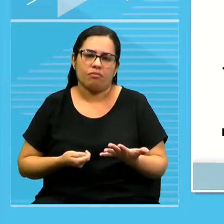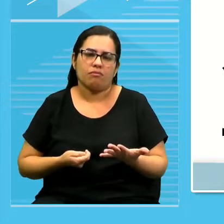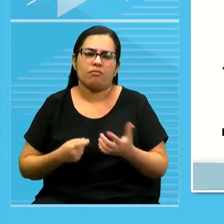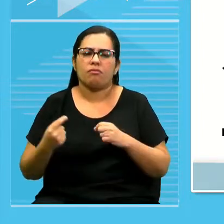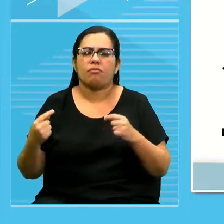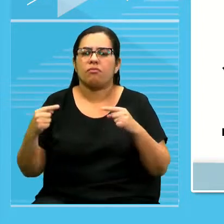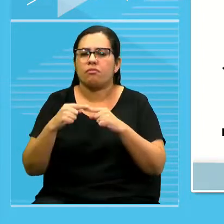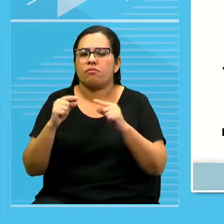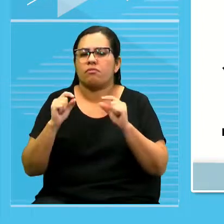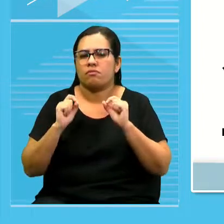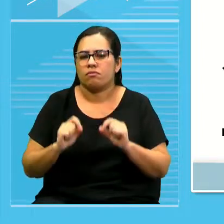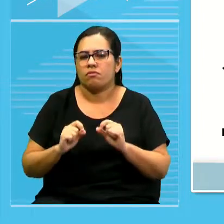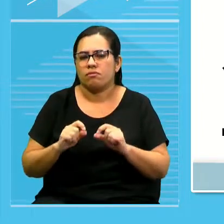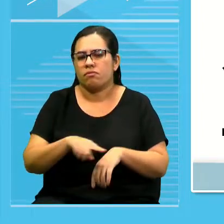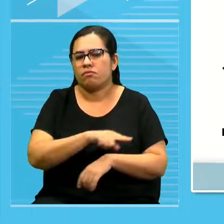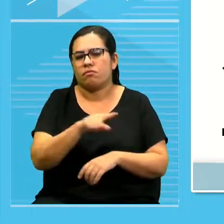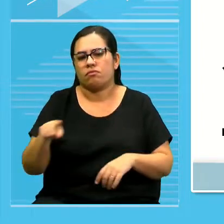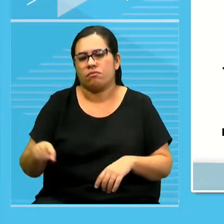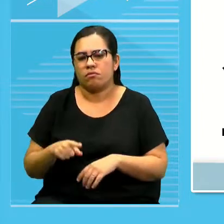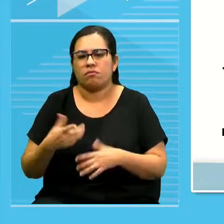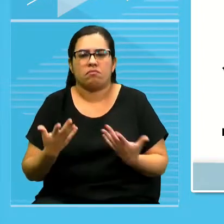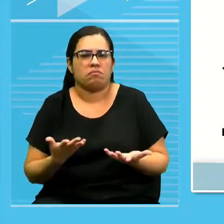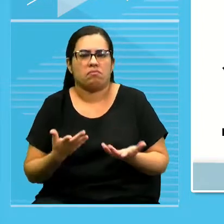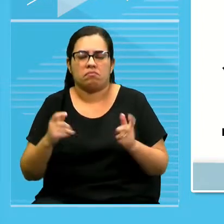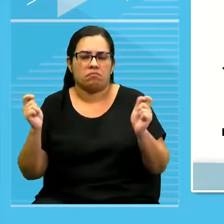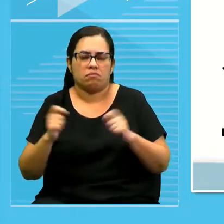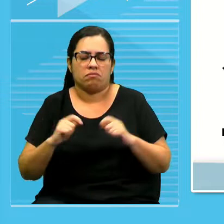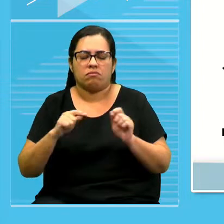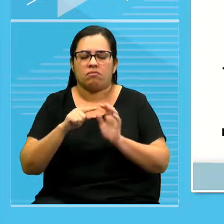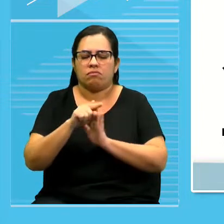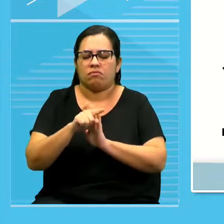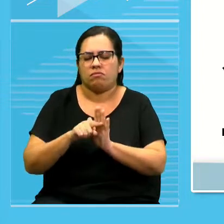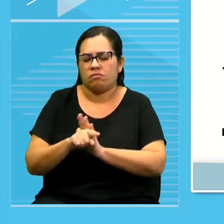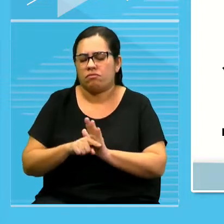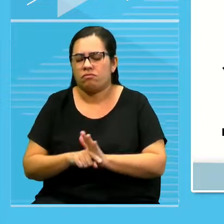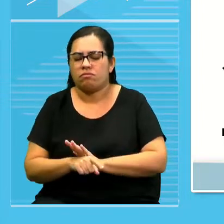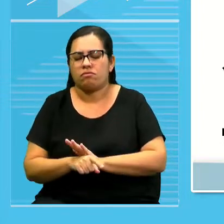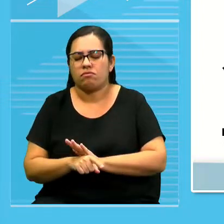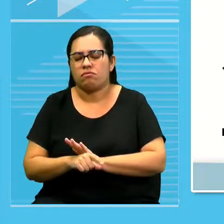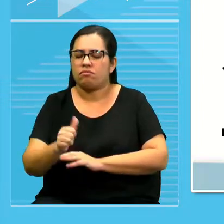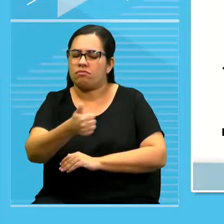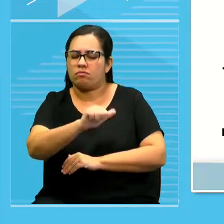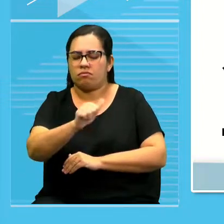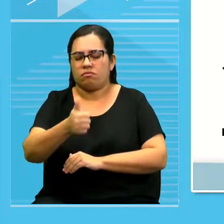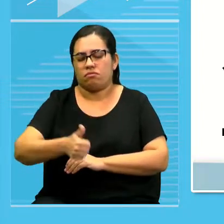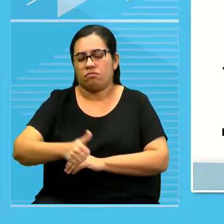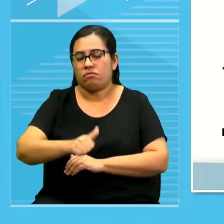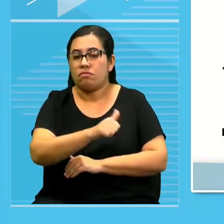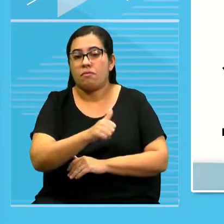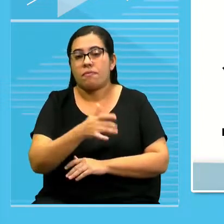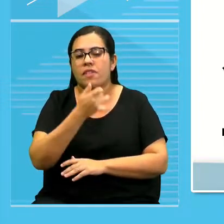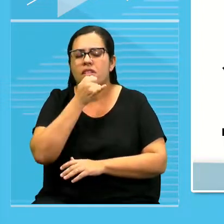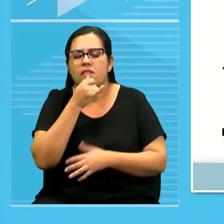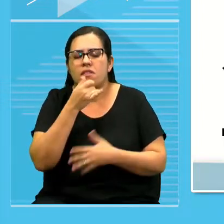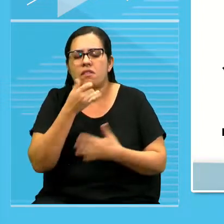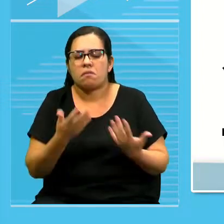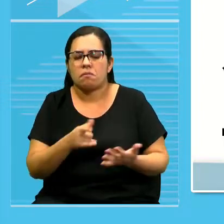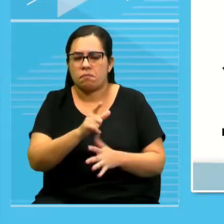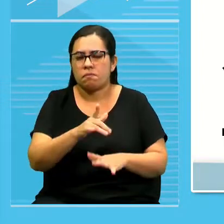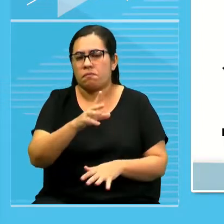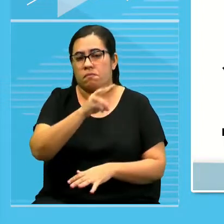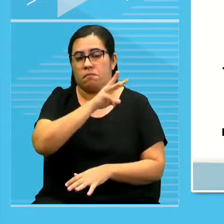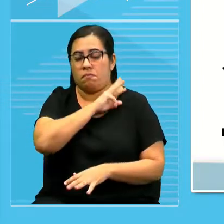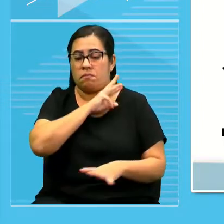é o que a gente tem uma banca que vai avaliar um aluno que está concluindo o terceiro ano do ensino médio